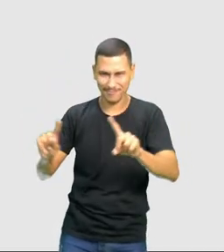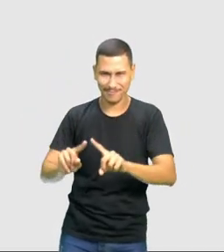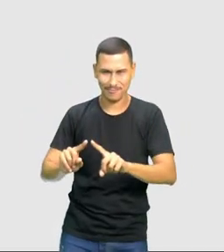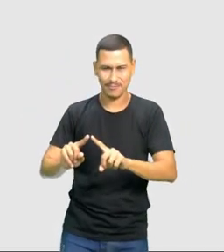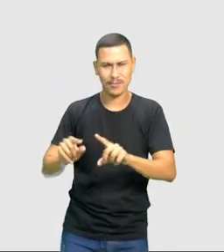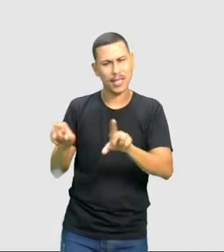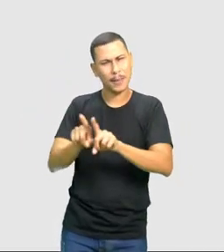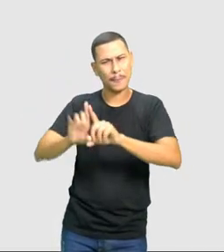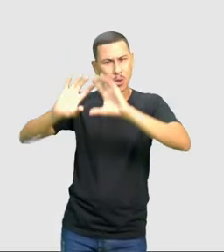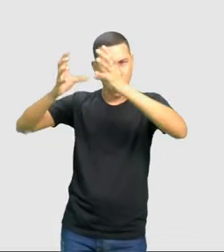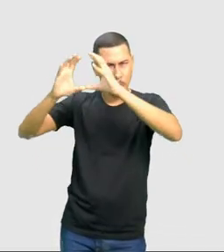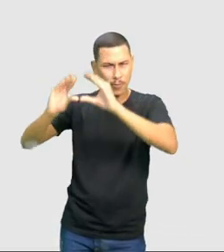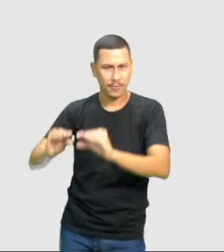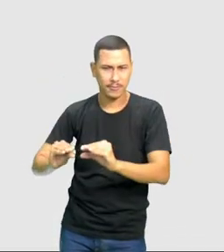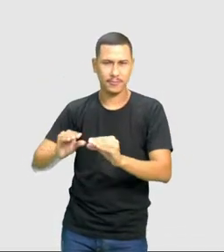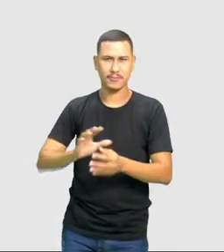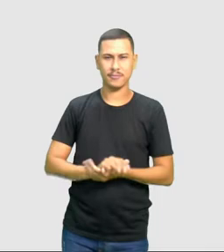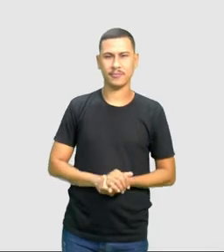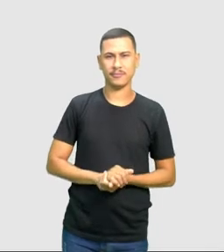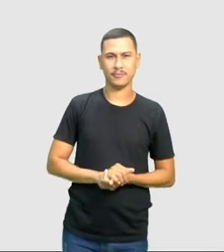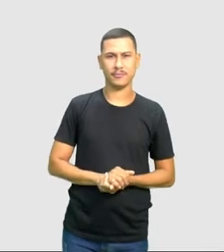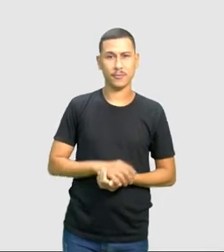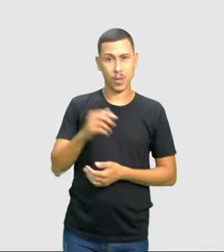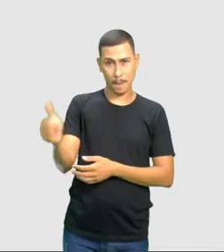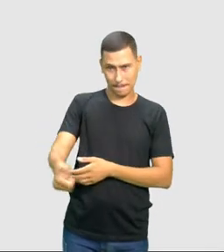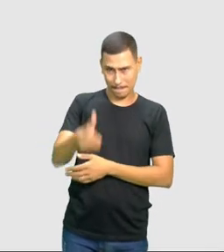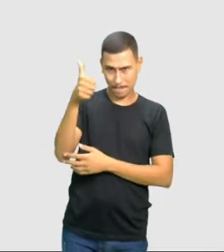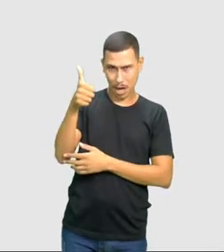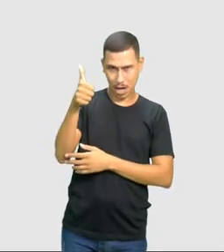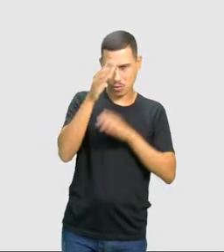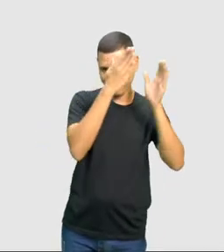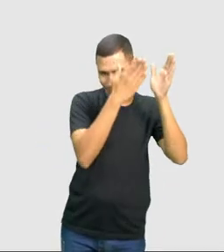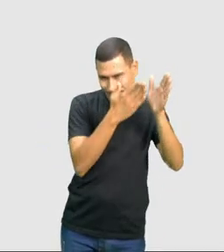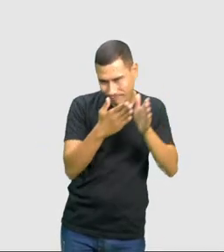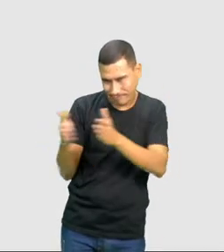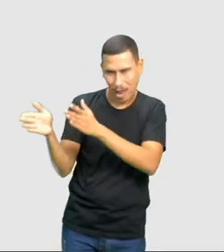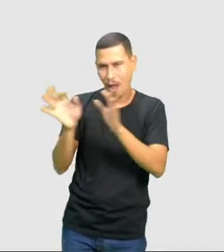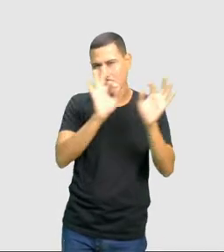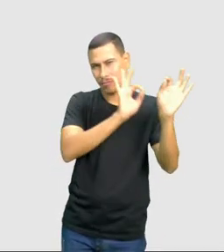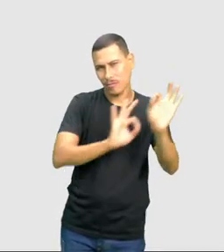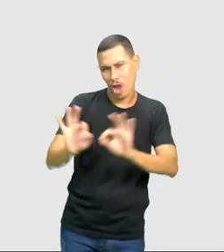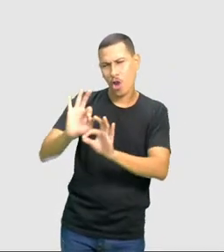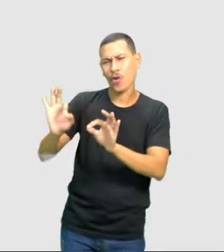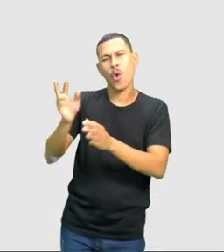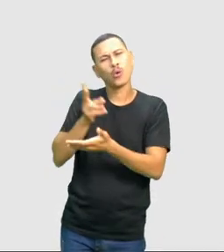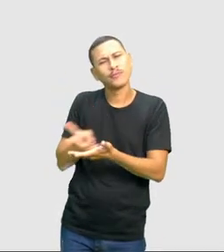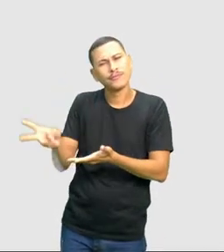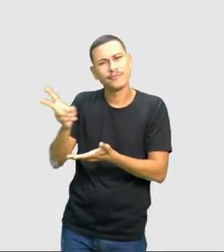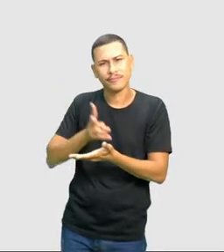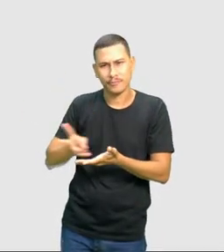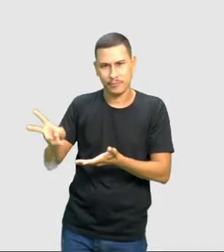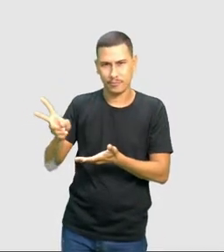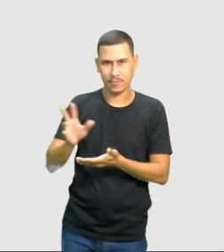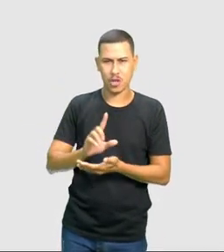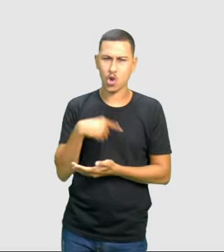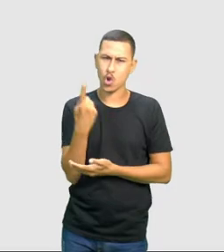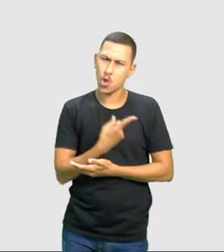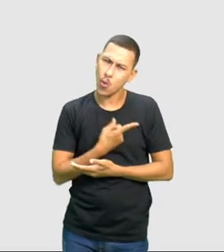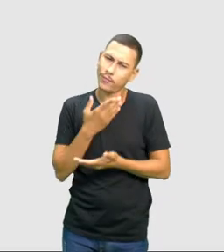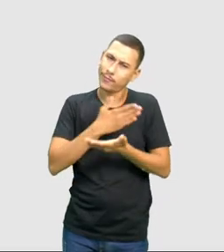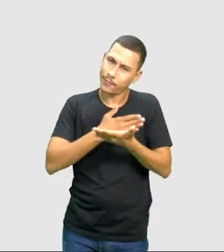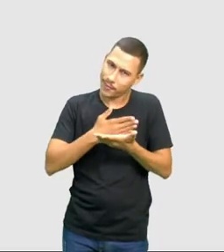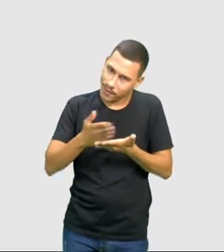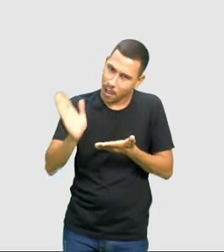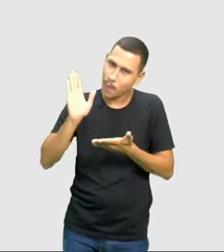e uma bola pequena. Esse é o primeiro padrão. E para continuar o padrão, nós já